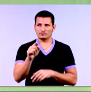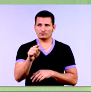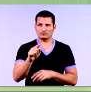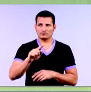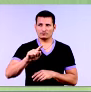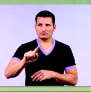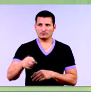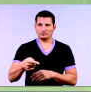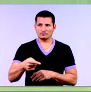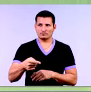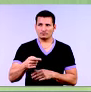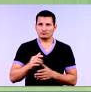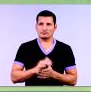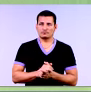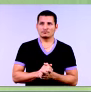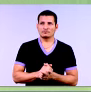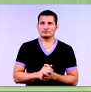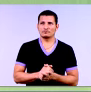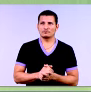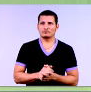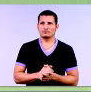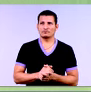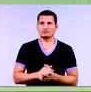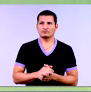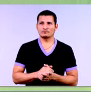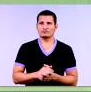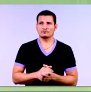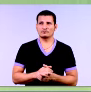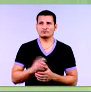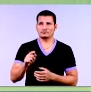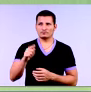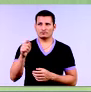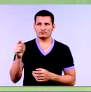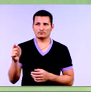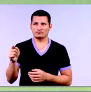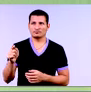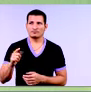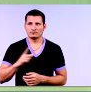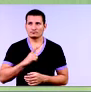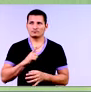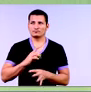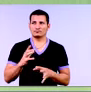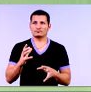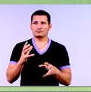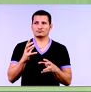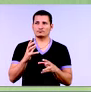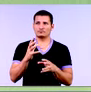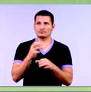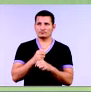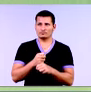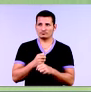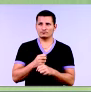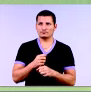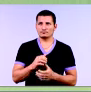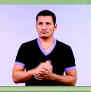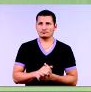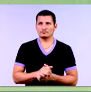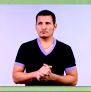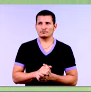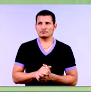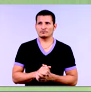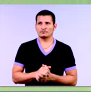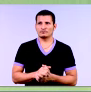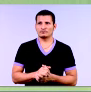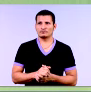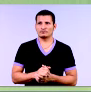ao lado direito da tela está o resultado. O valor A, que é 8, e o valor B, que é 2,